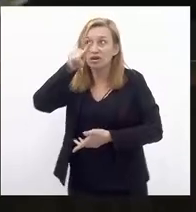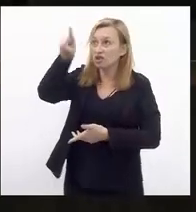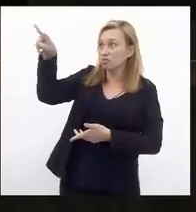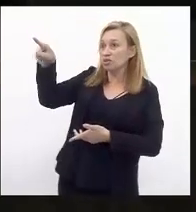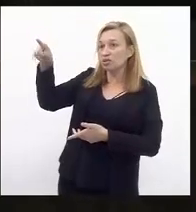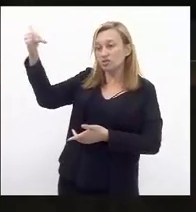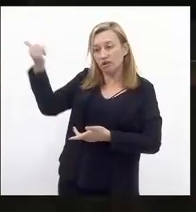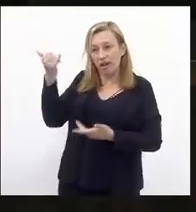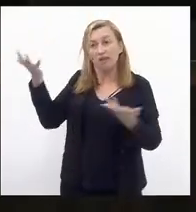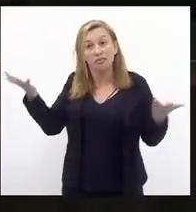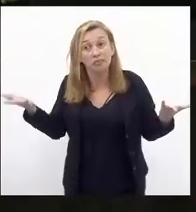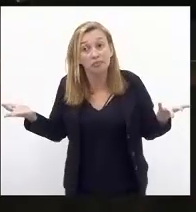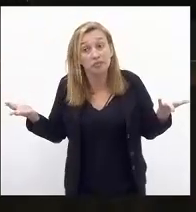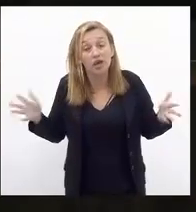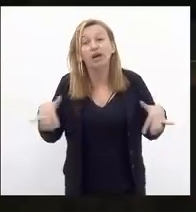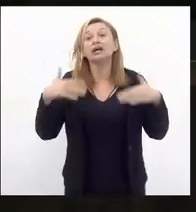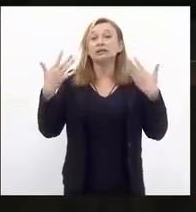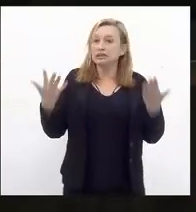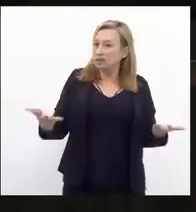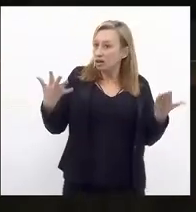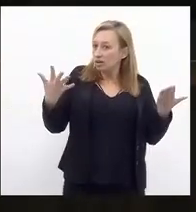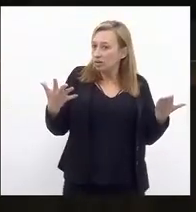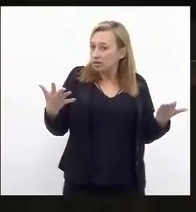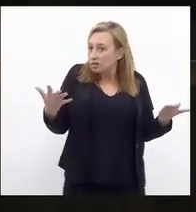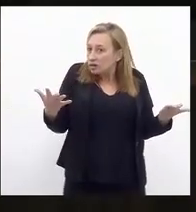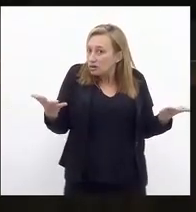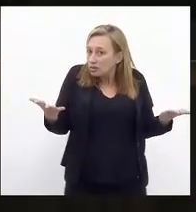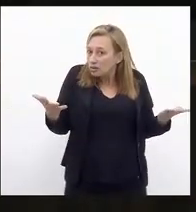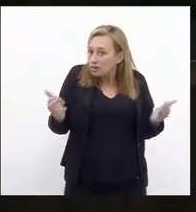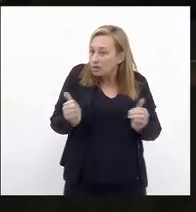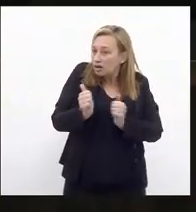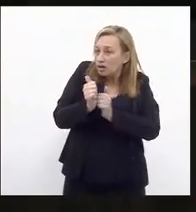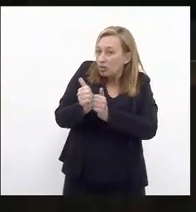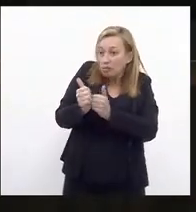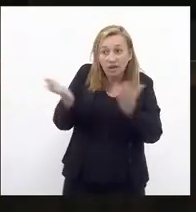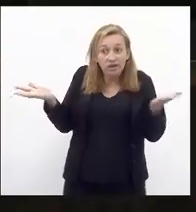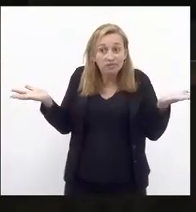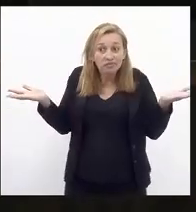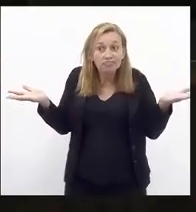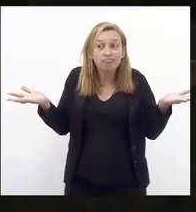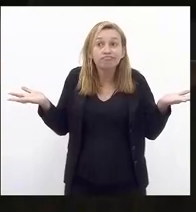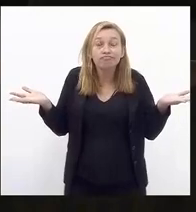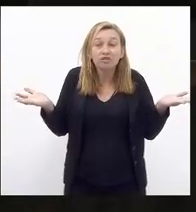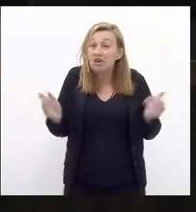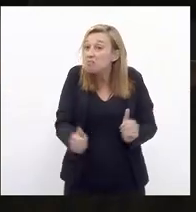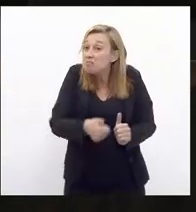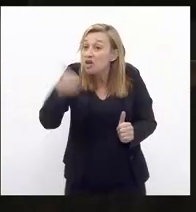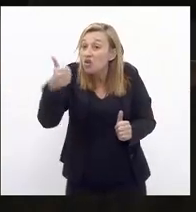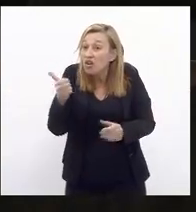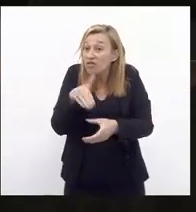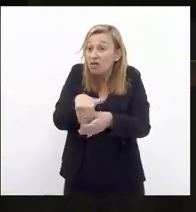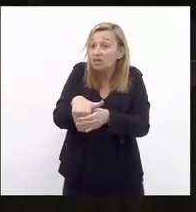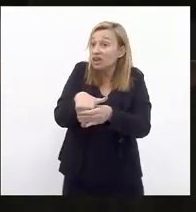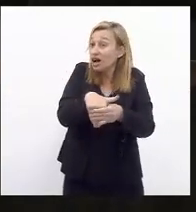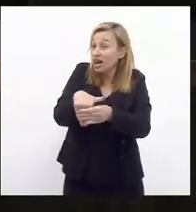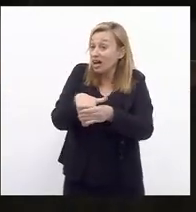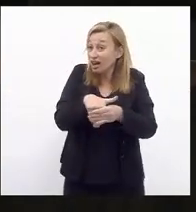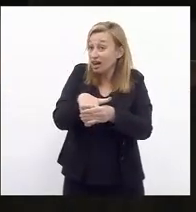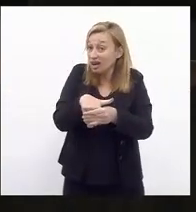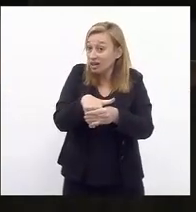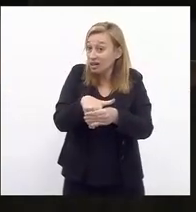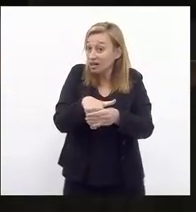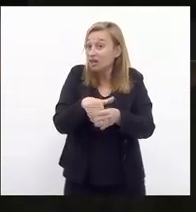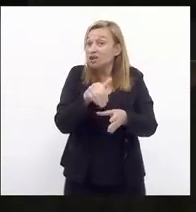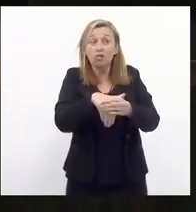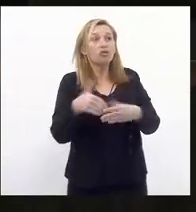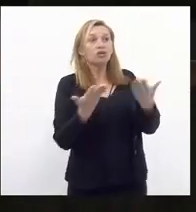então nós nós nós nós acompanhando vossas excelências que a melhor coisa voltar para não ter desgaste